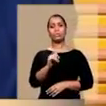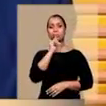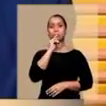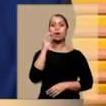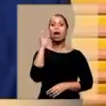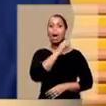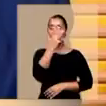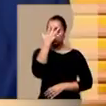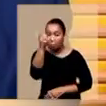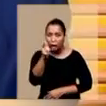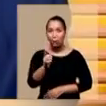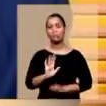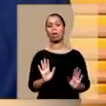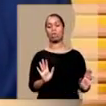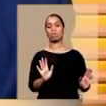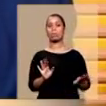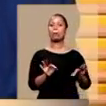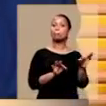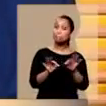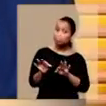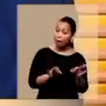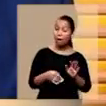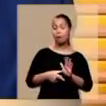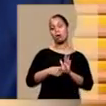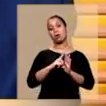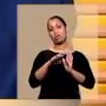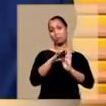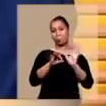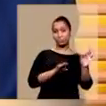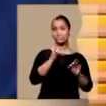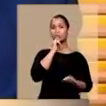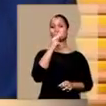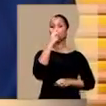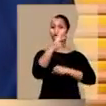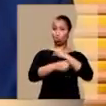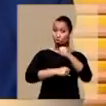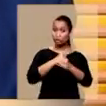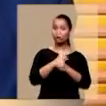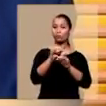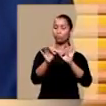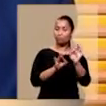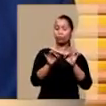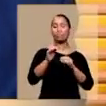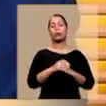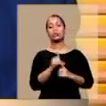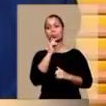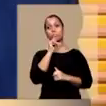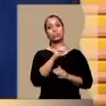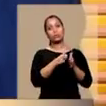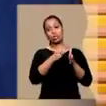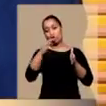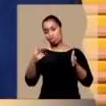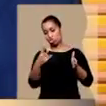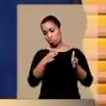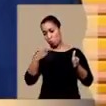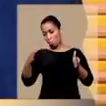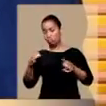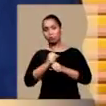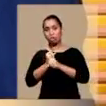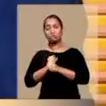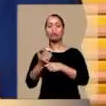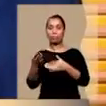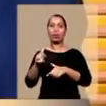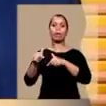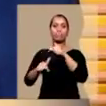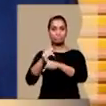isso do dia para a noite. Tá? Planeja. Seja drástico, né? No meu caso, eu fiz um planejamento de 2 anos, eu falei assim, ó, daqui 2 anos eu quero estar fazendo a maior parte